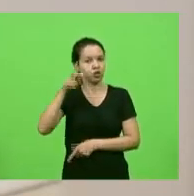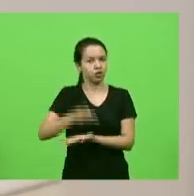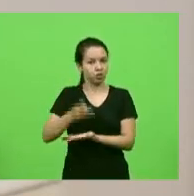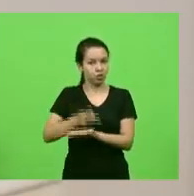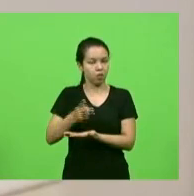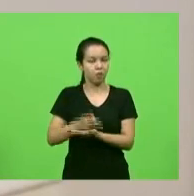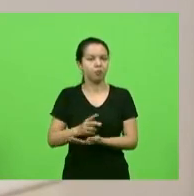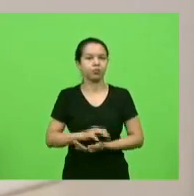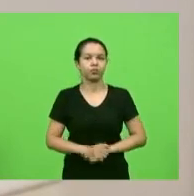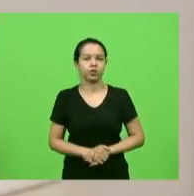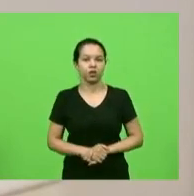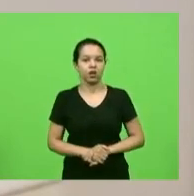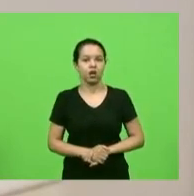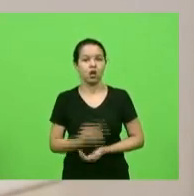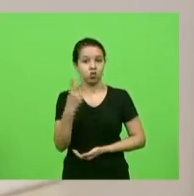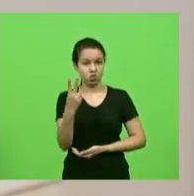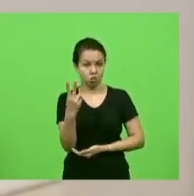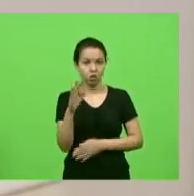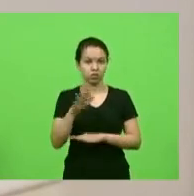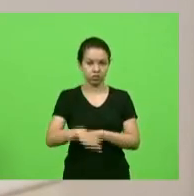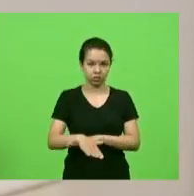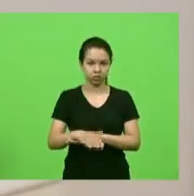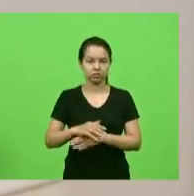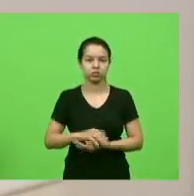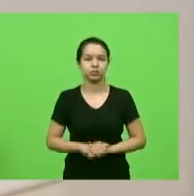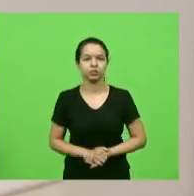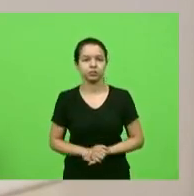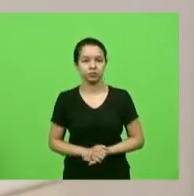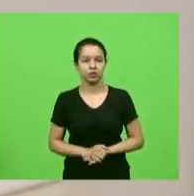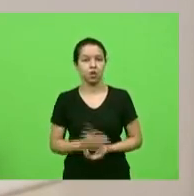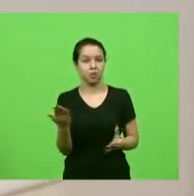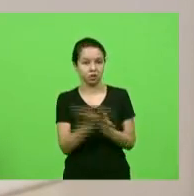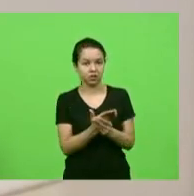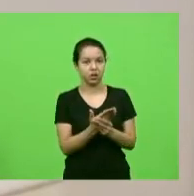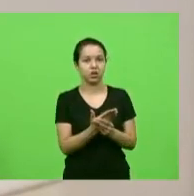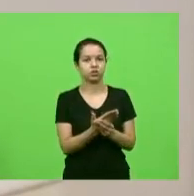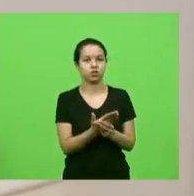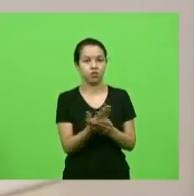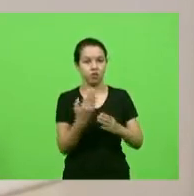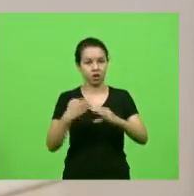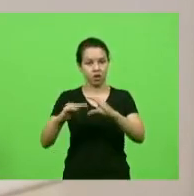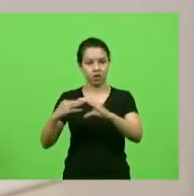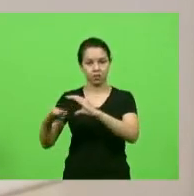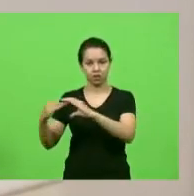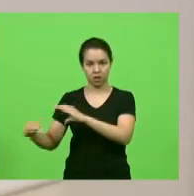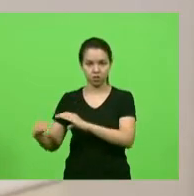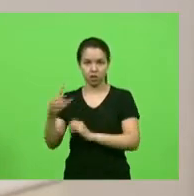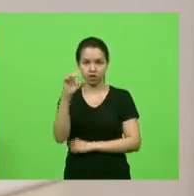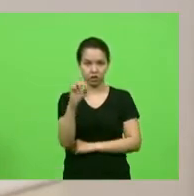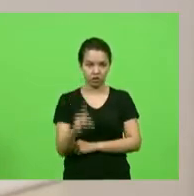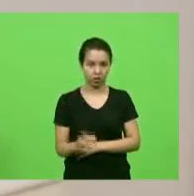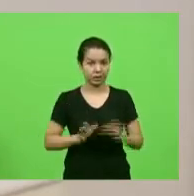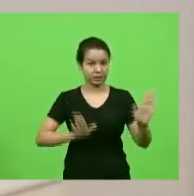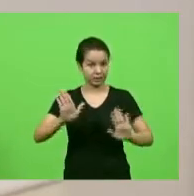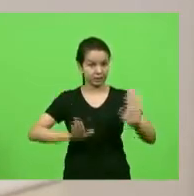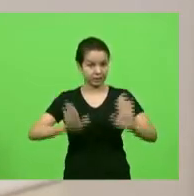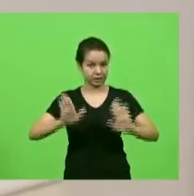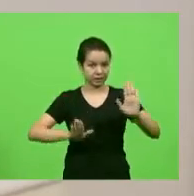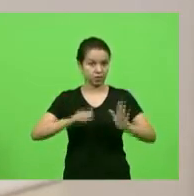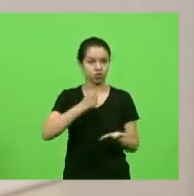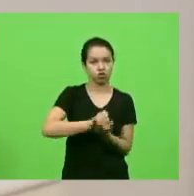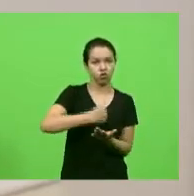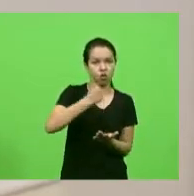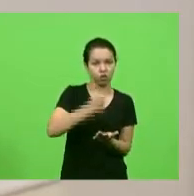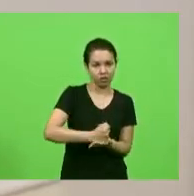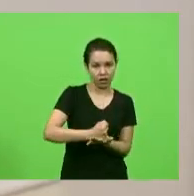14h33, o processo foi encaminhado da Diretoria de Licitações de Contratos, abre aspas, foi encaminhado